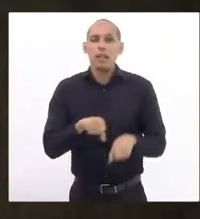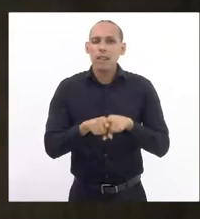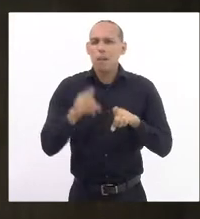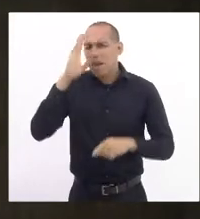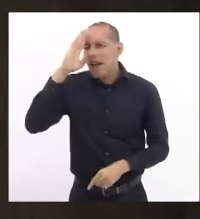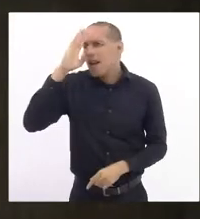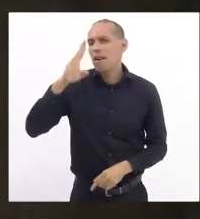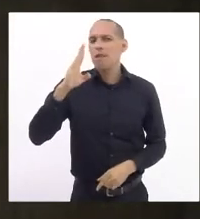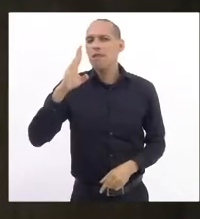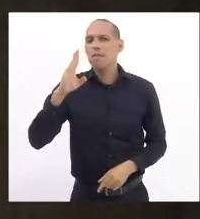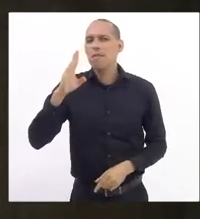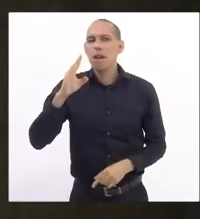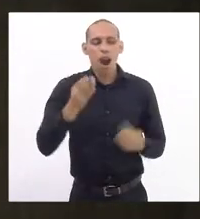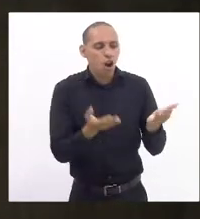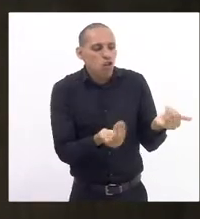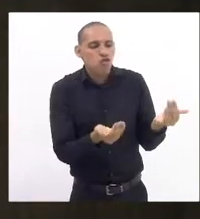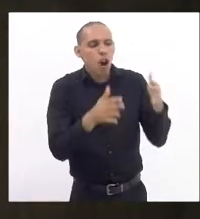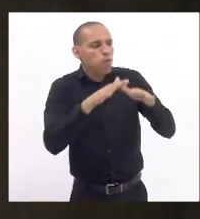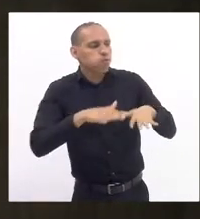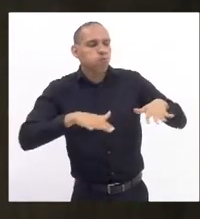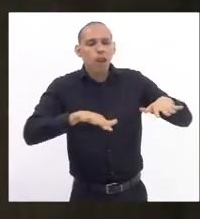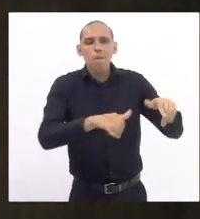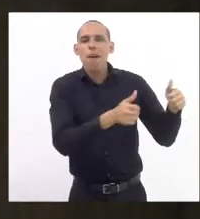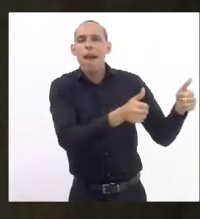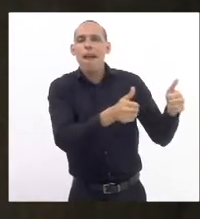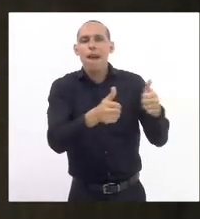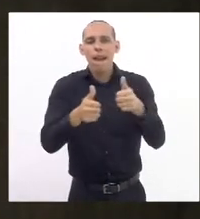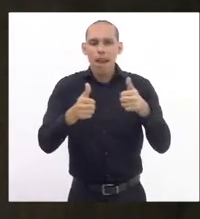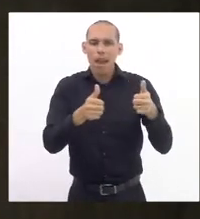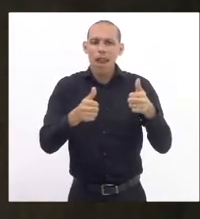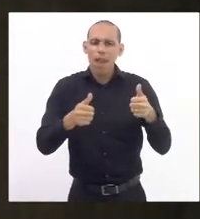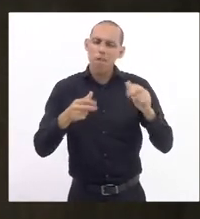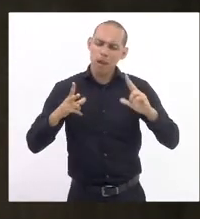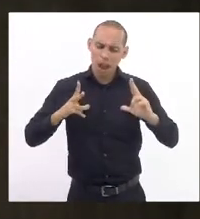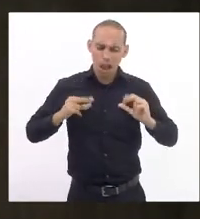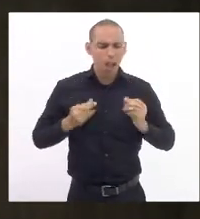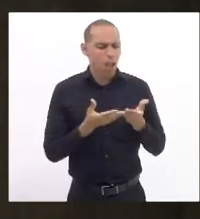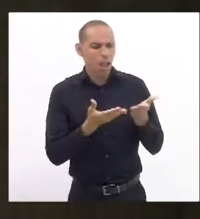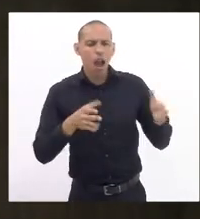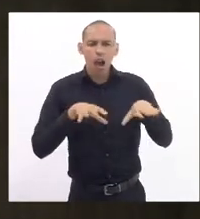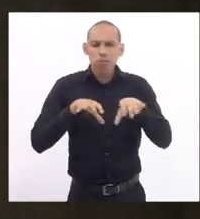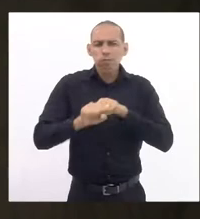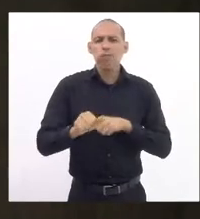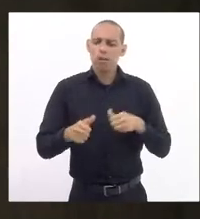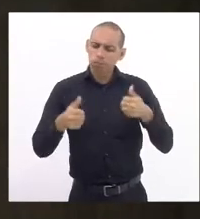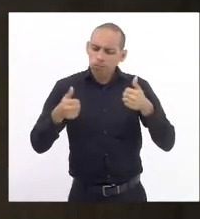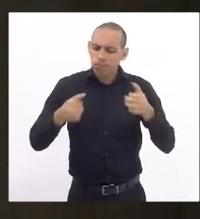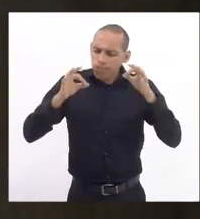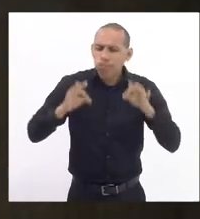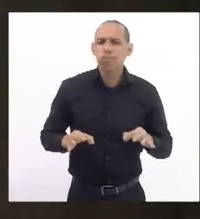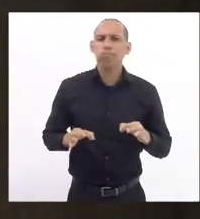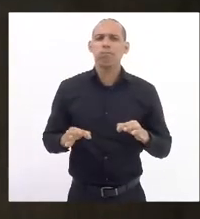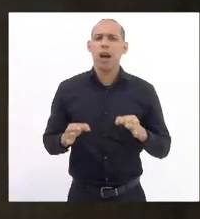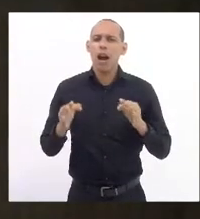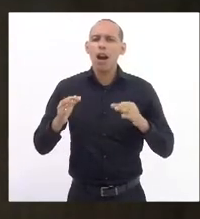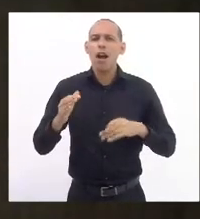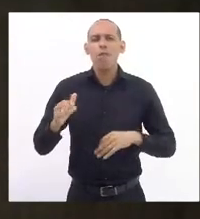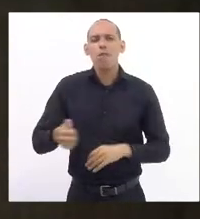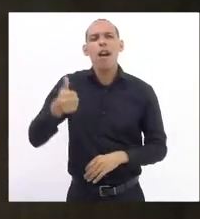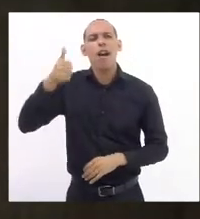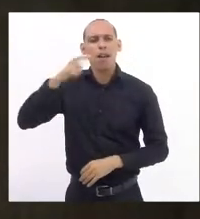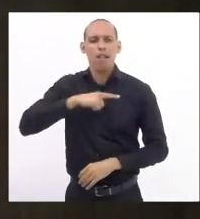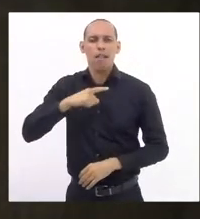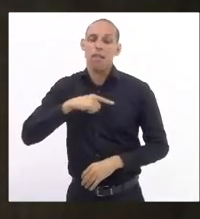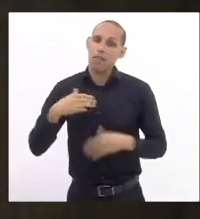pelo bem da nossa juventude, dos nossos adolescentes, que merecem uma formação digna, uma formação de qualidade. Então,